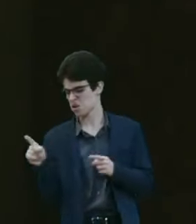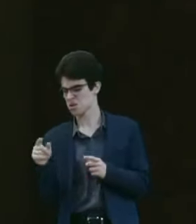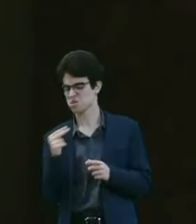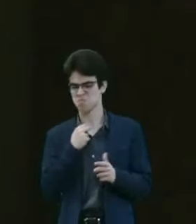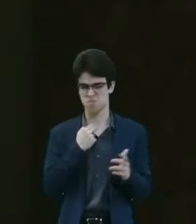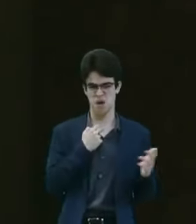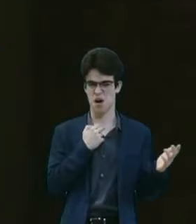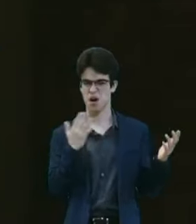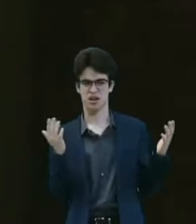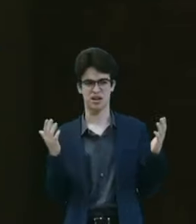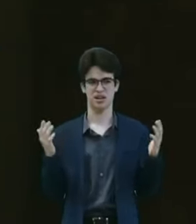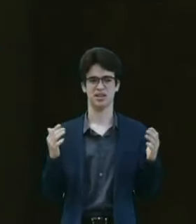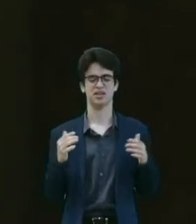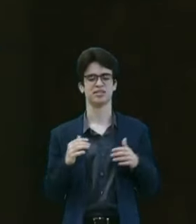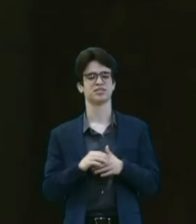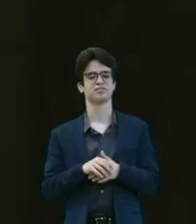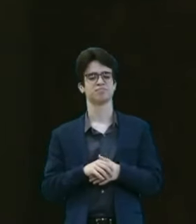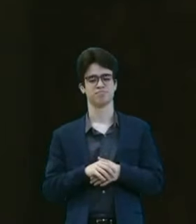essa?